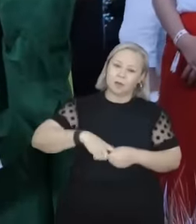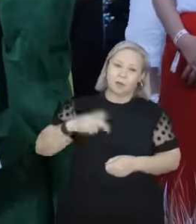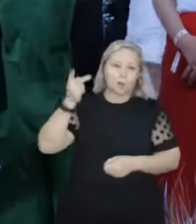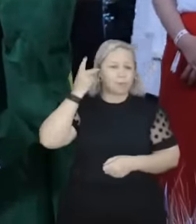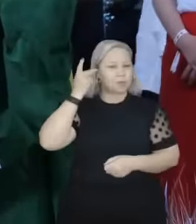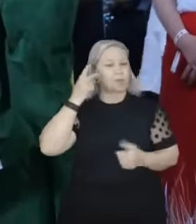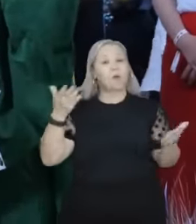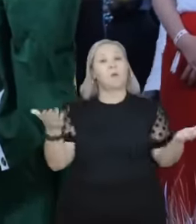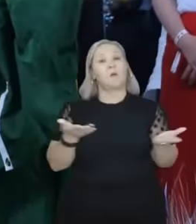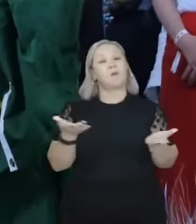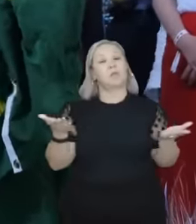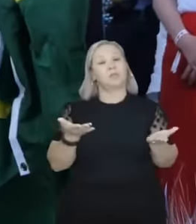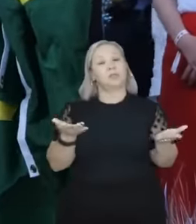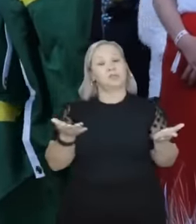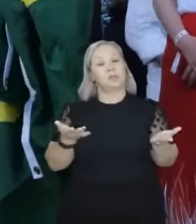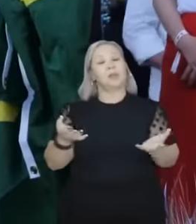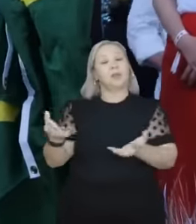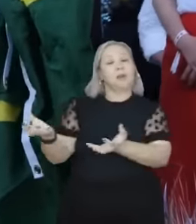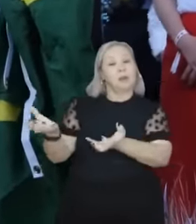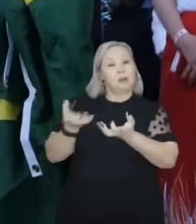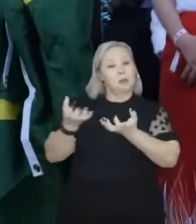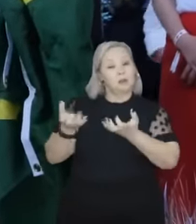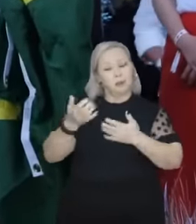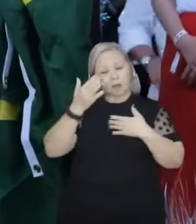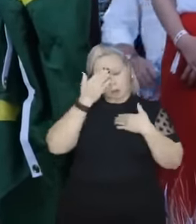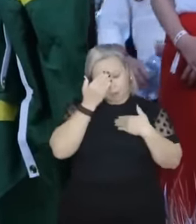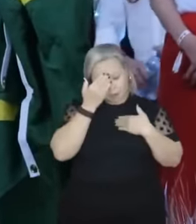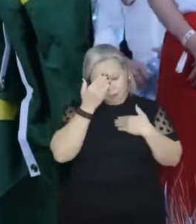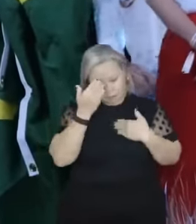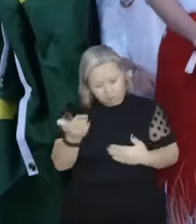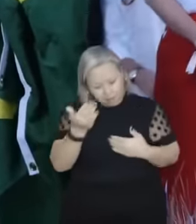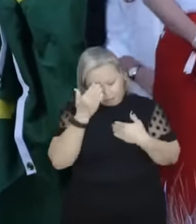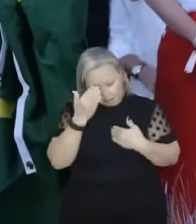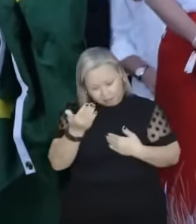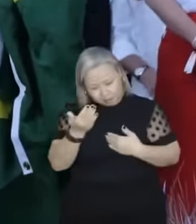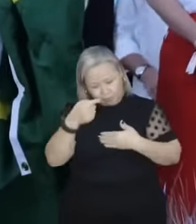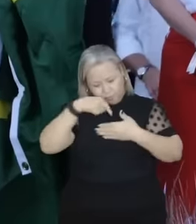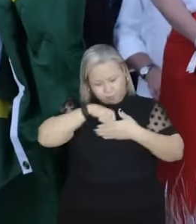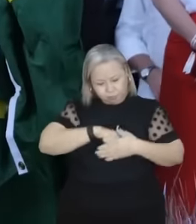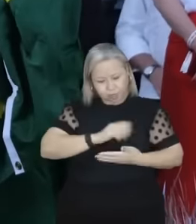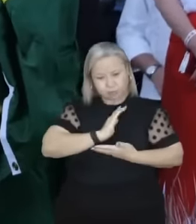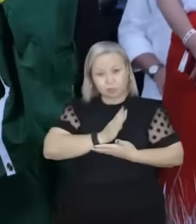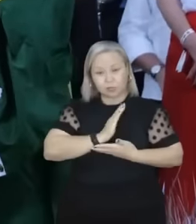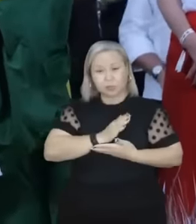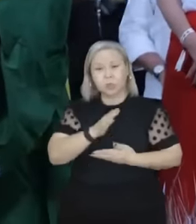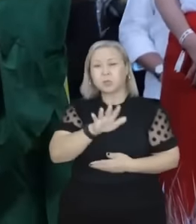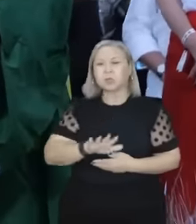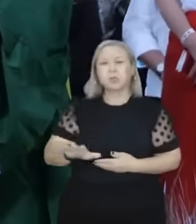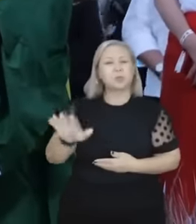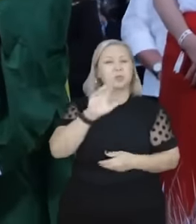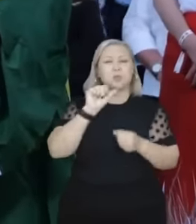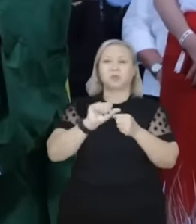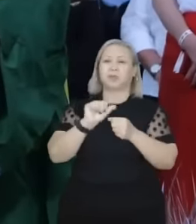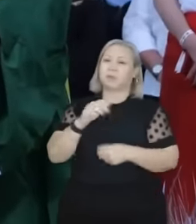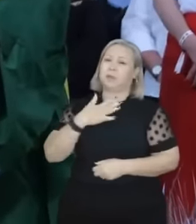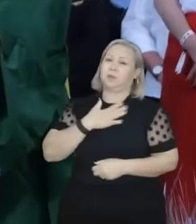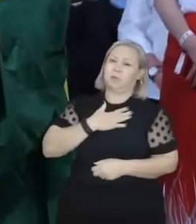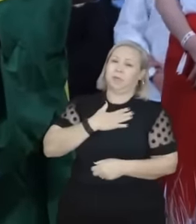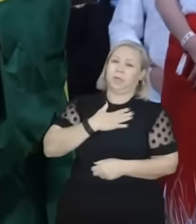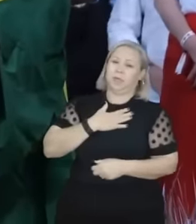quero agradecer de coração tudo que vocês fizeram por mim. Eu quero deixar